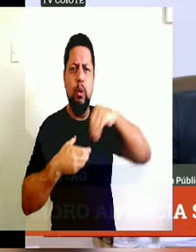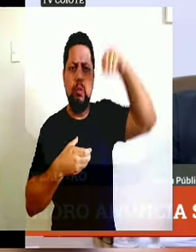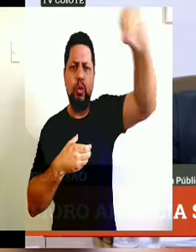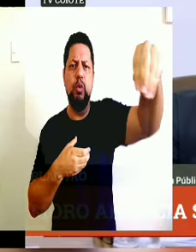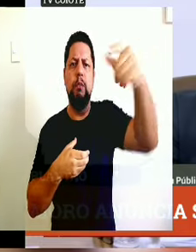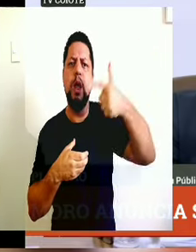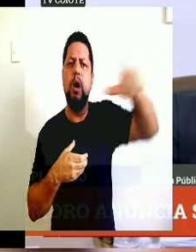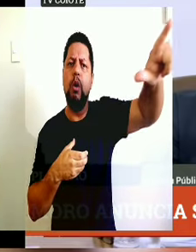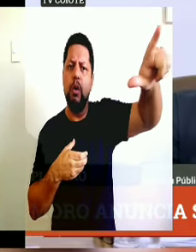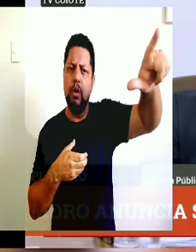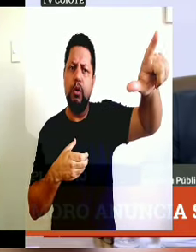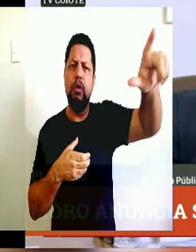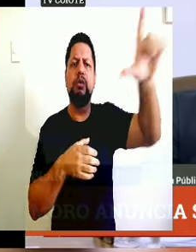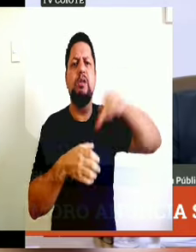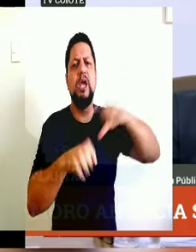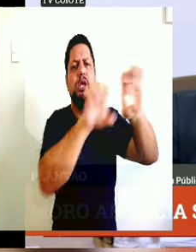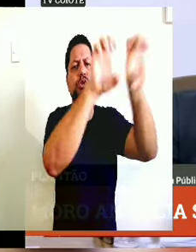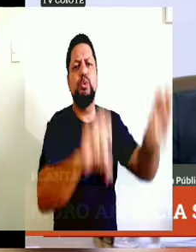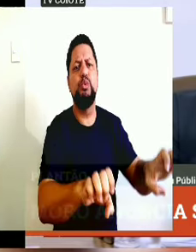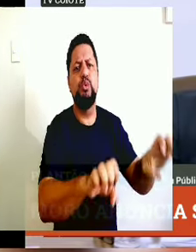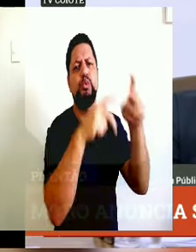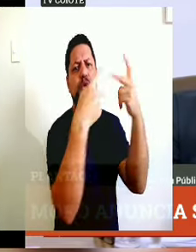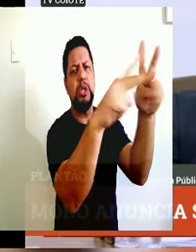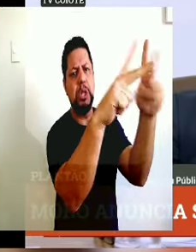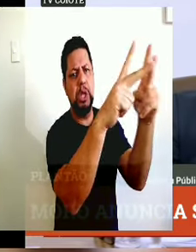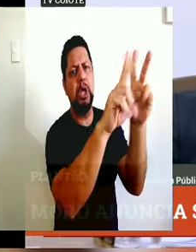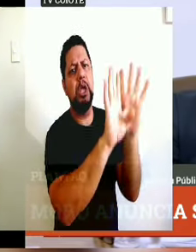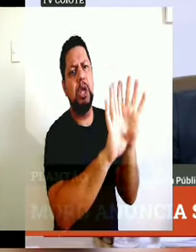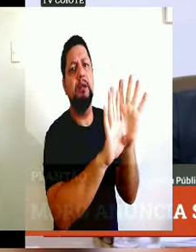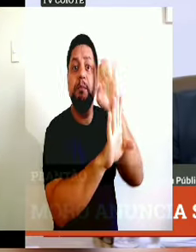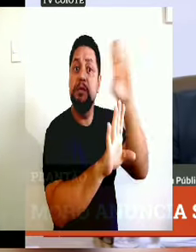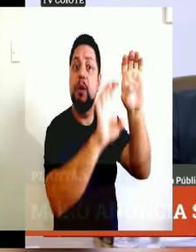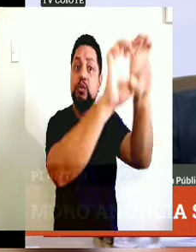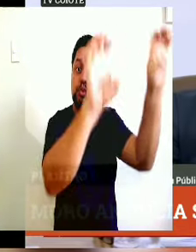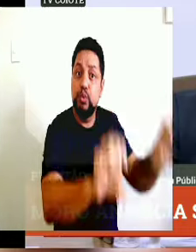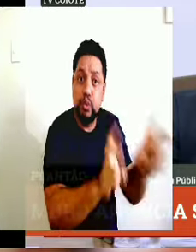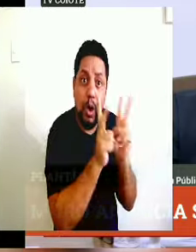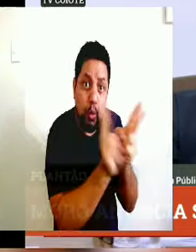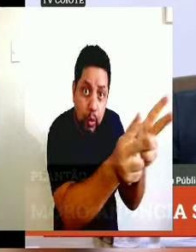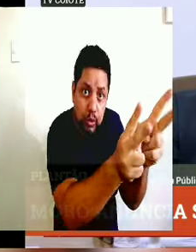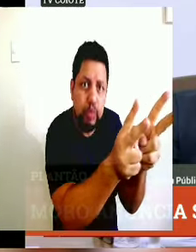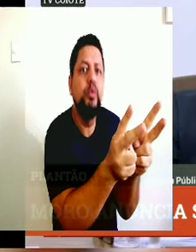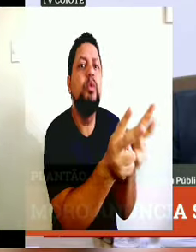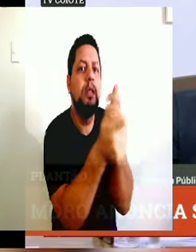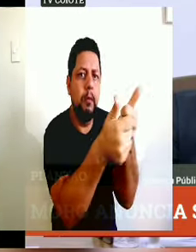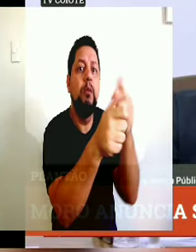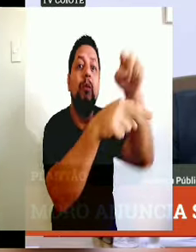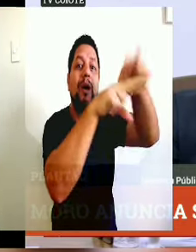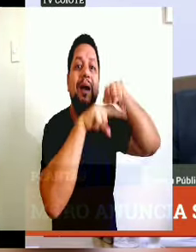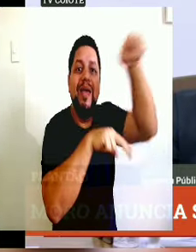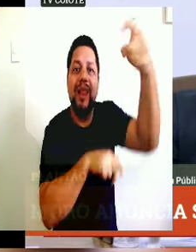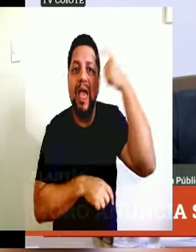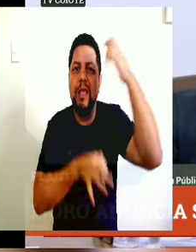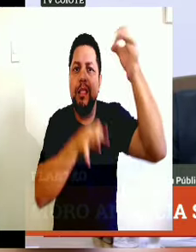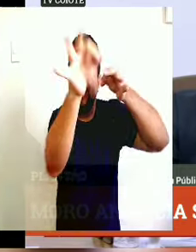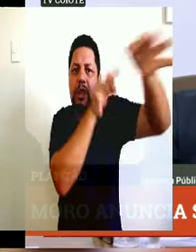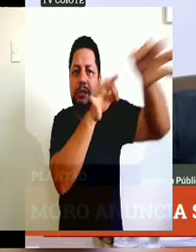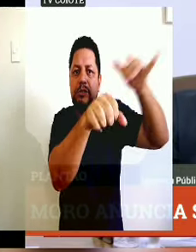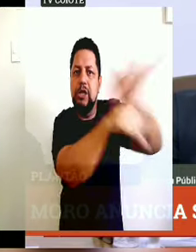Até onde tem presente, a estrutura fortalecida se manteve. Acho que isso é muito positivo. Também é um órgão de inteligência